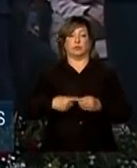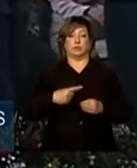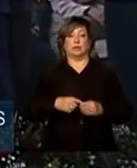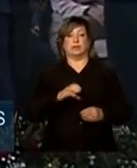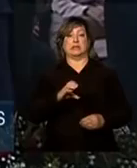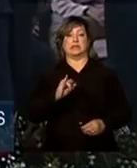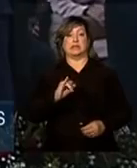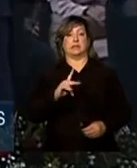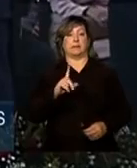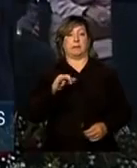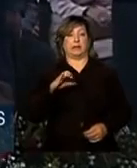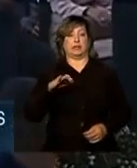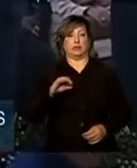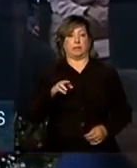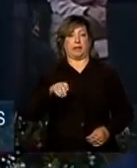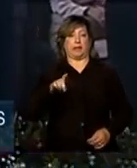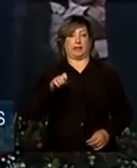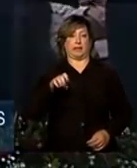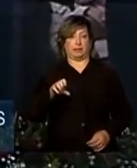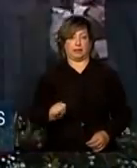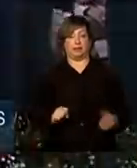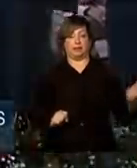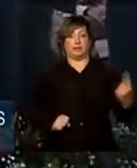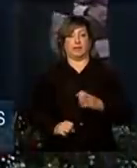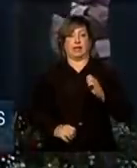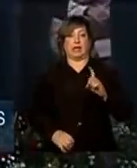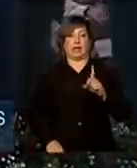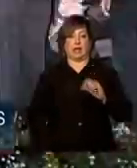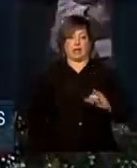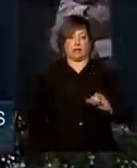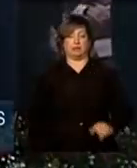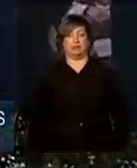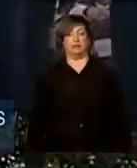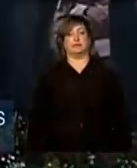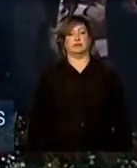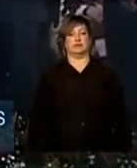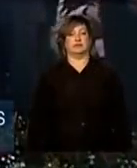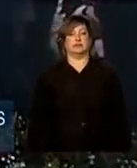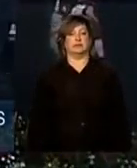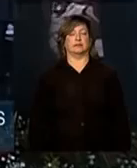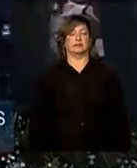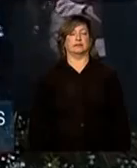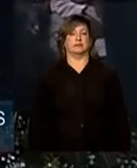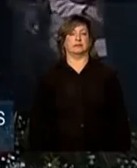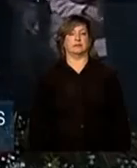Simplício Mendes, Eli de Araújo Moura Fé.